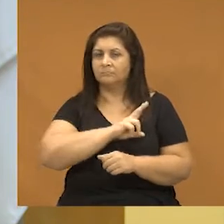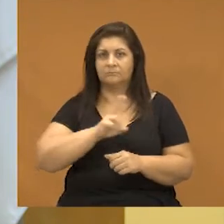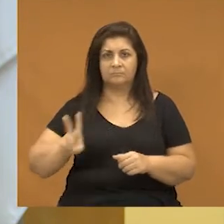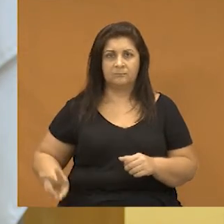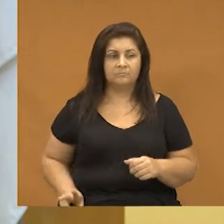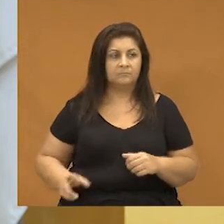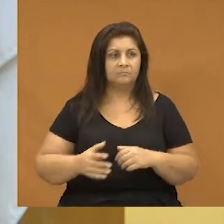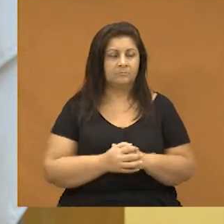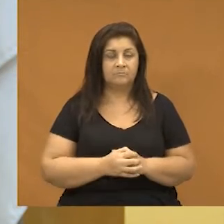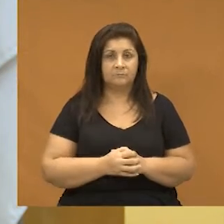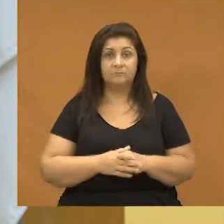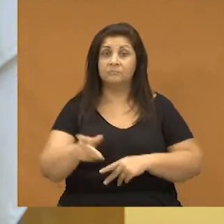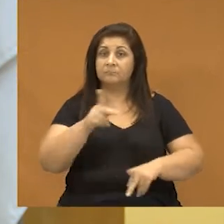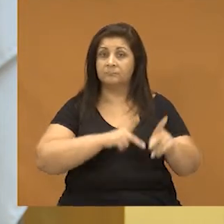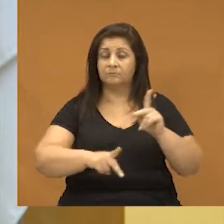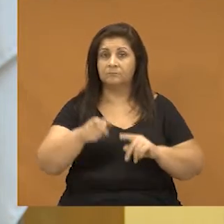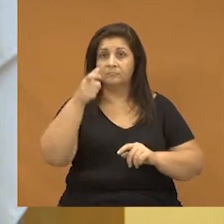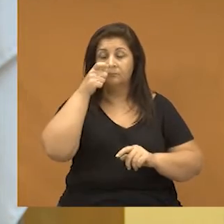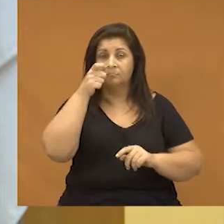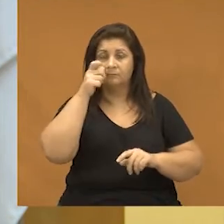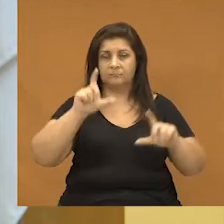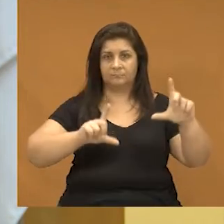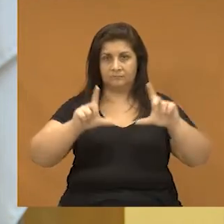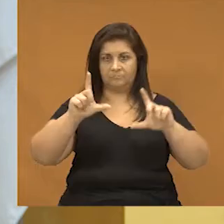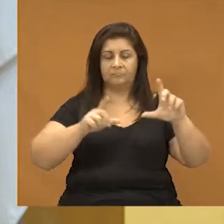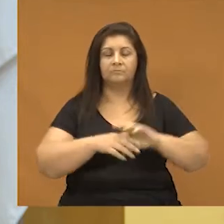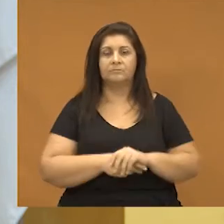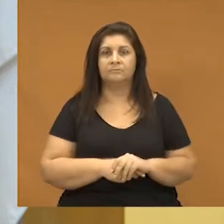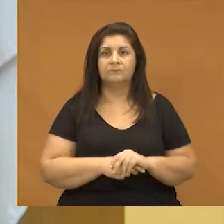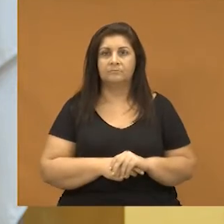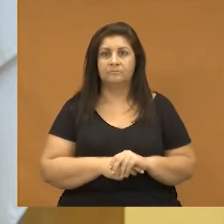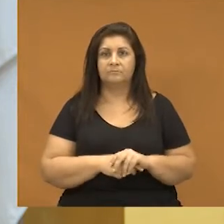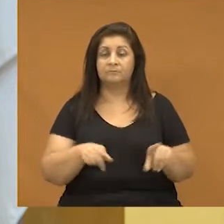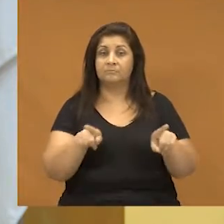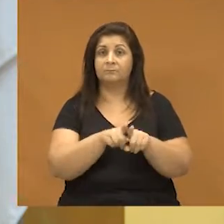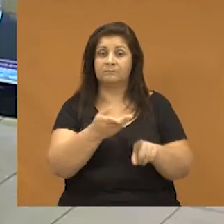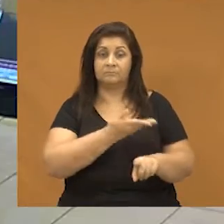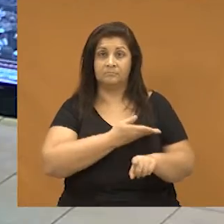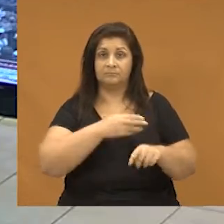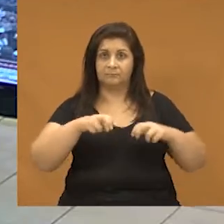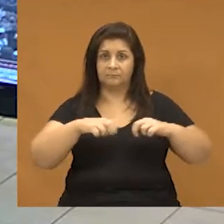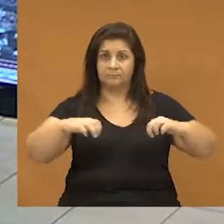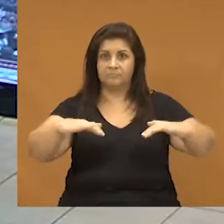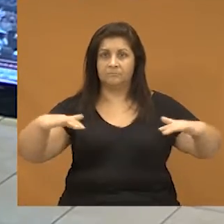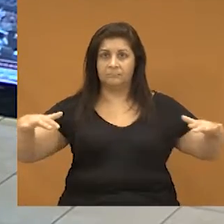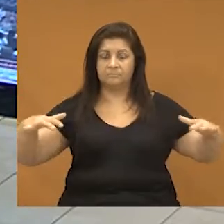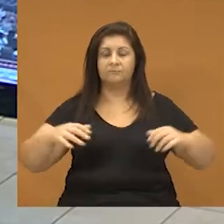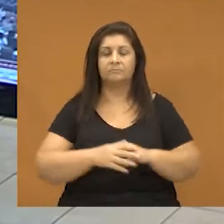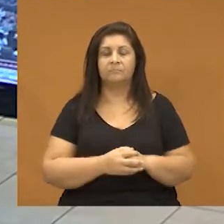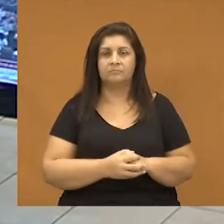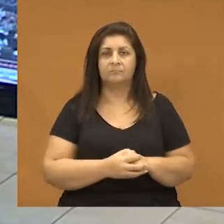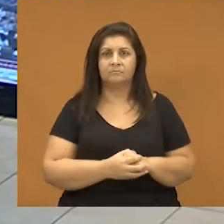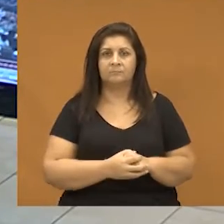vereadores, aos munícipes que nos acompanham pela TV Câmara, aos amigos aqui no plenário. Em nome do Robertão,